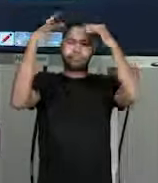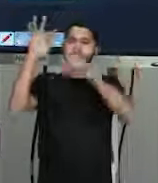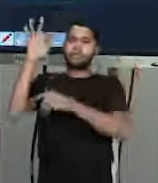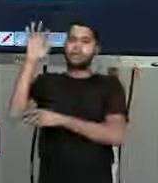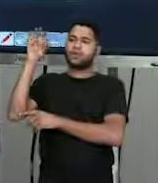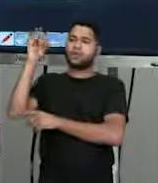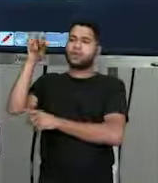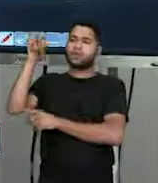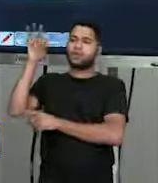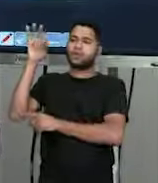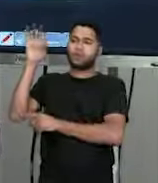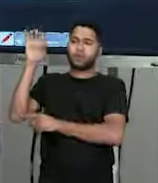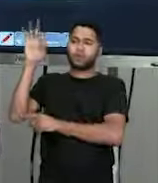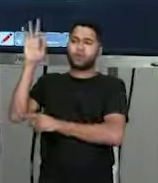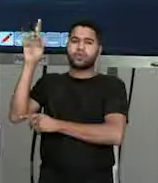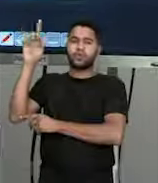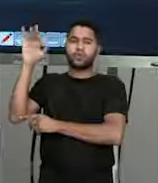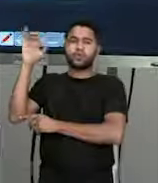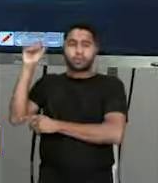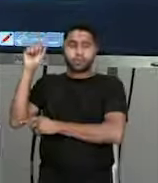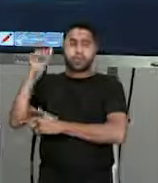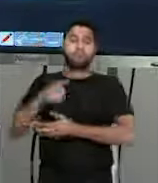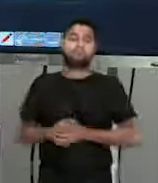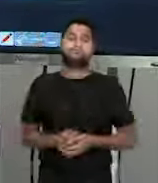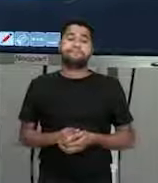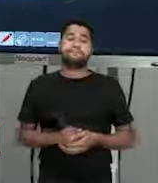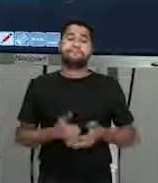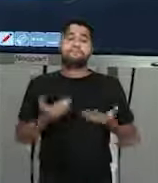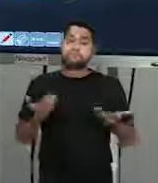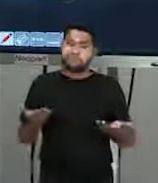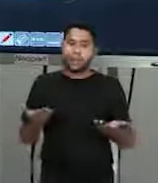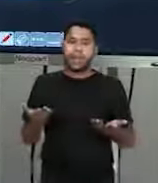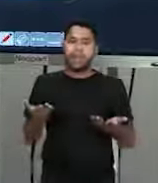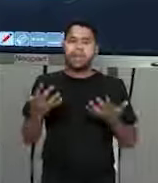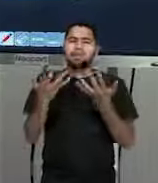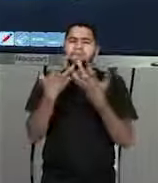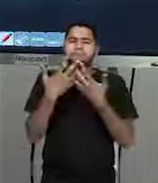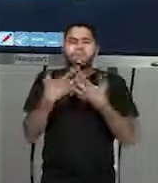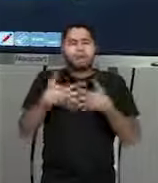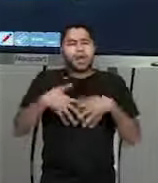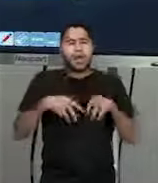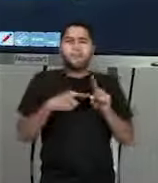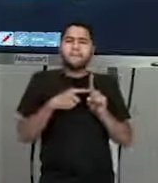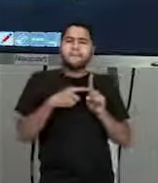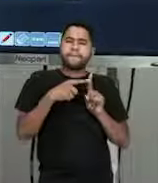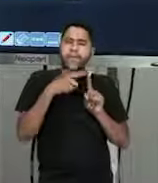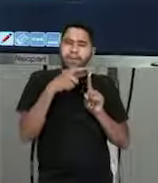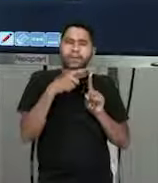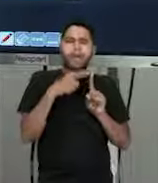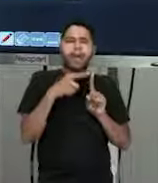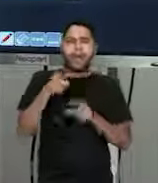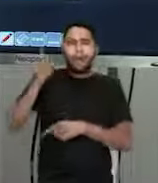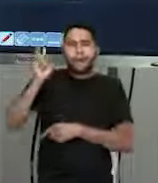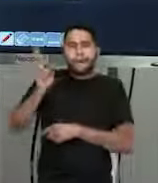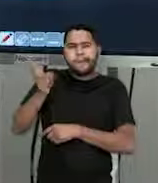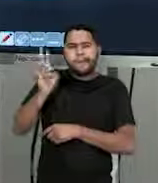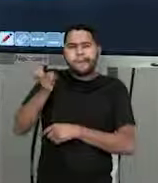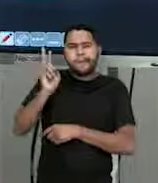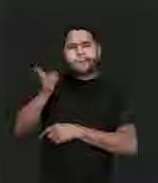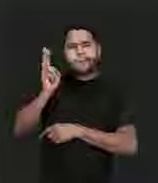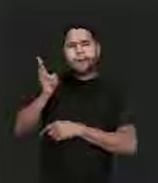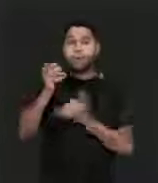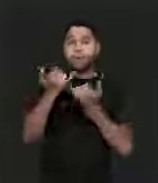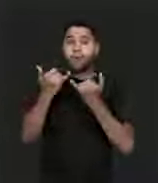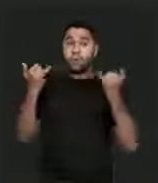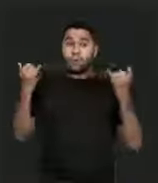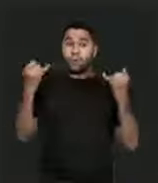de fonte fria. As máquinas térmicas, elas obedecem à conservação da energia.